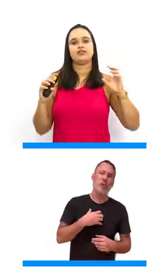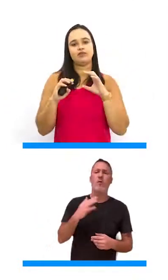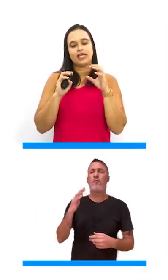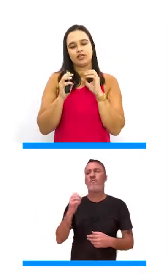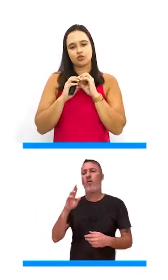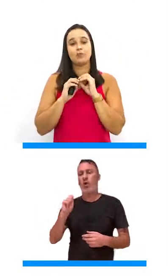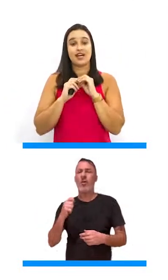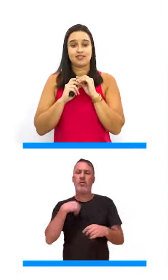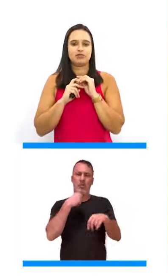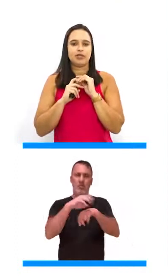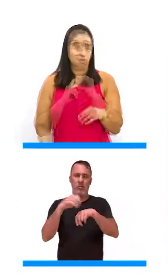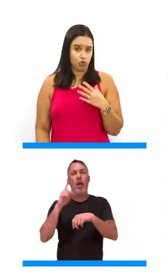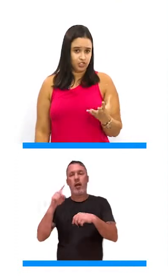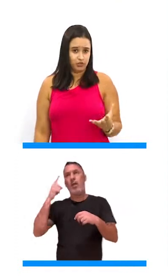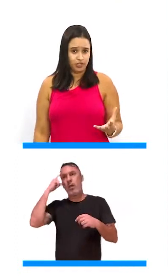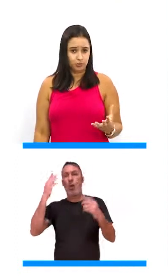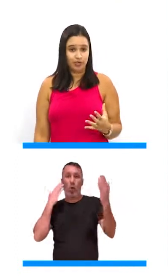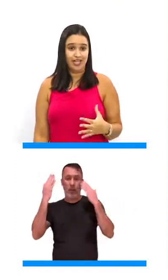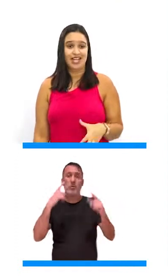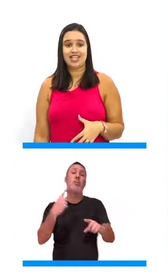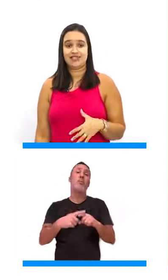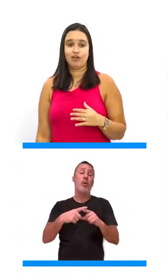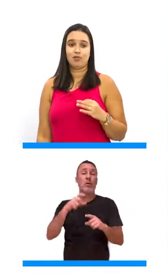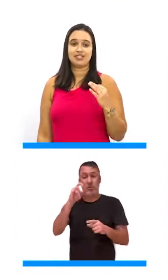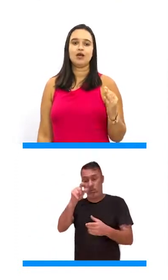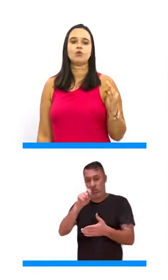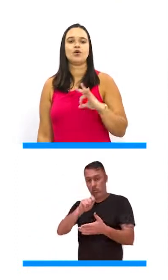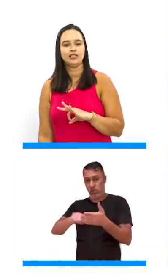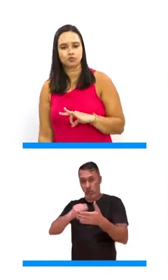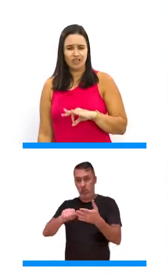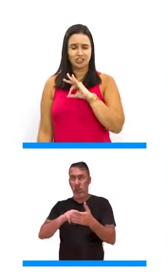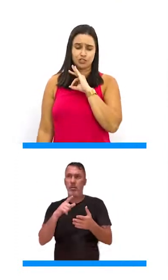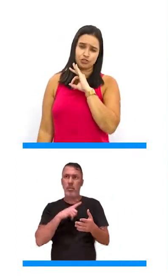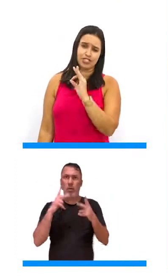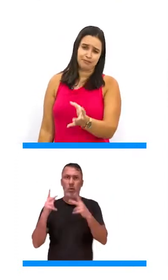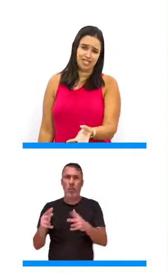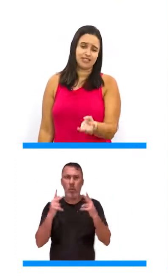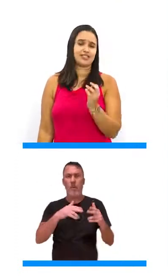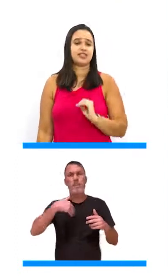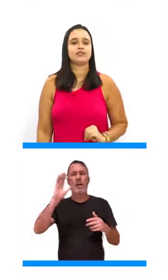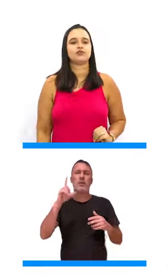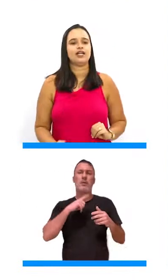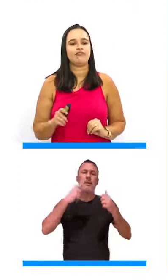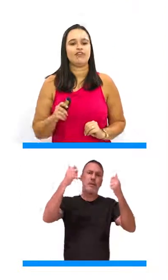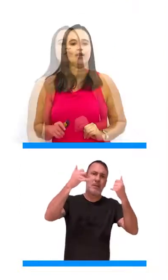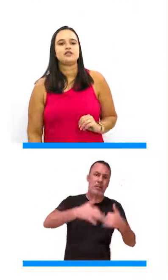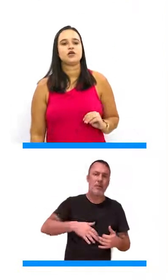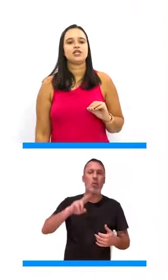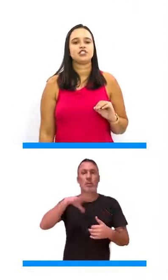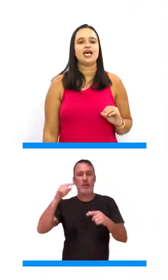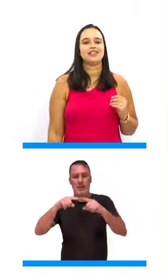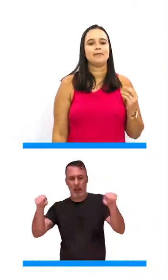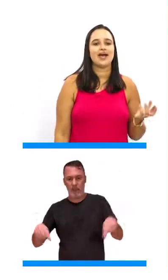utilizei dão ideia de comparação também. Estou dizendo isso porque essa forma tão quanto a gente utiliza mais na escrita do que na fala.